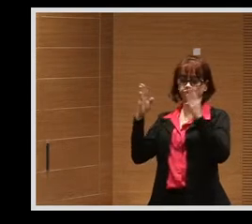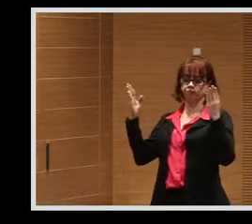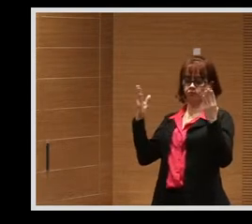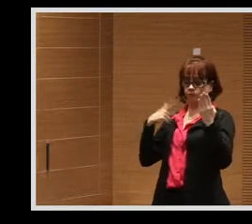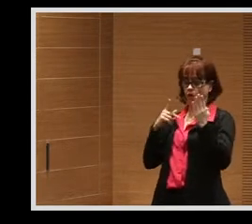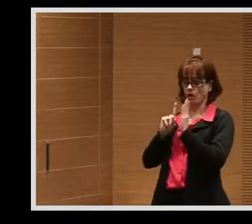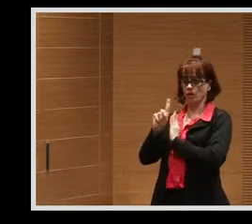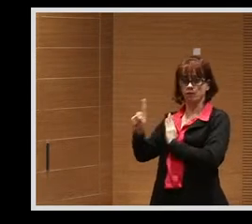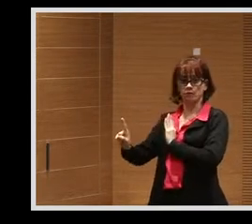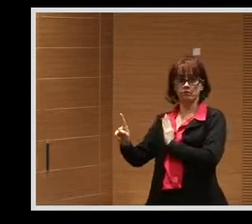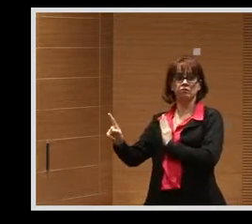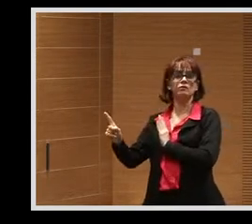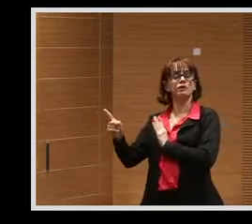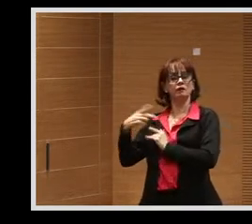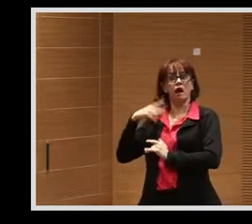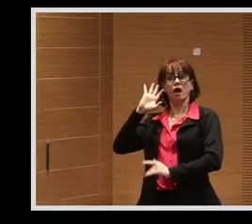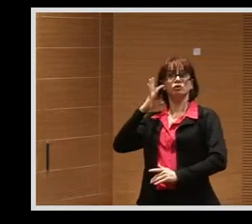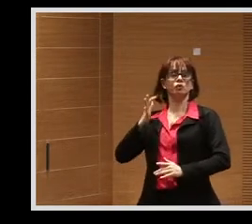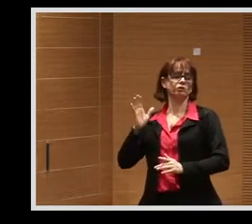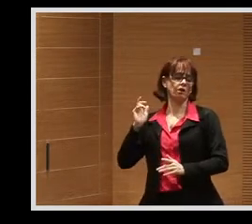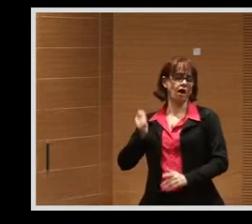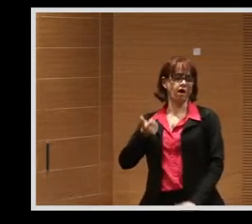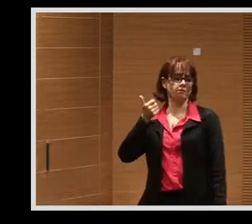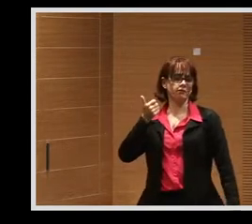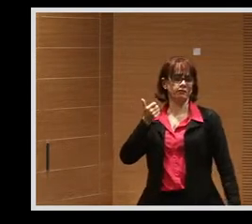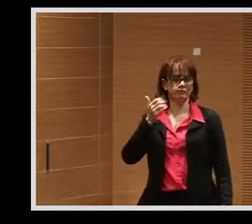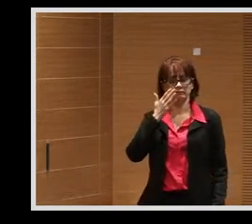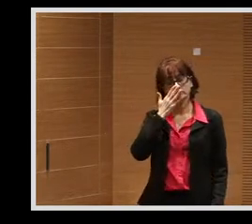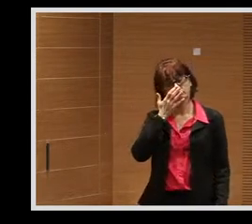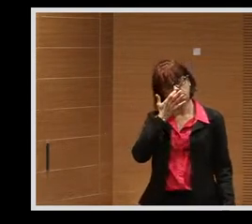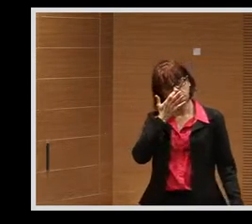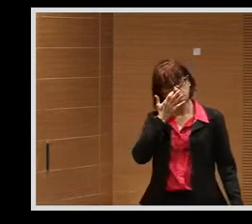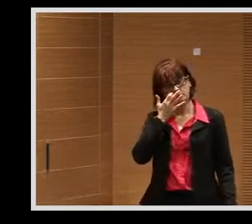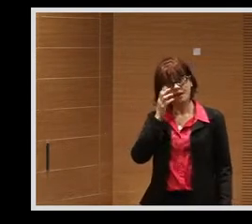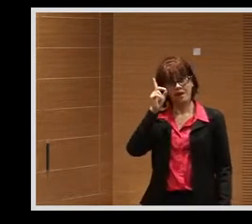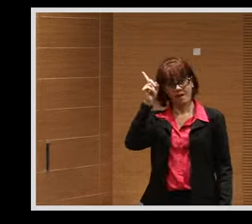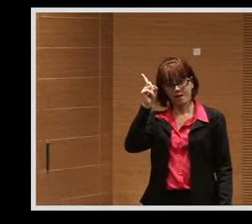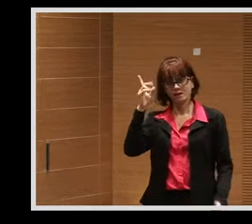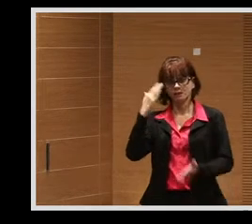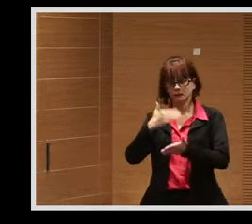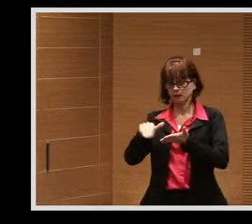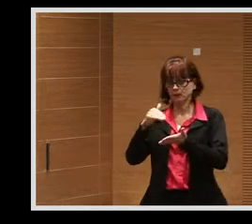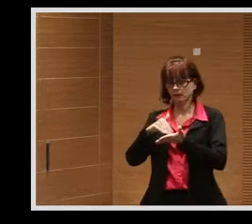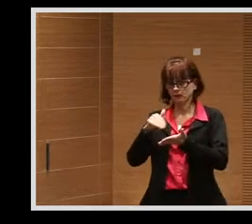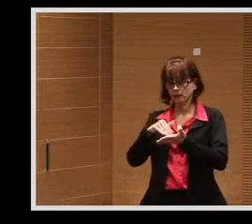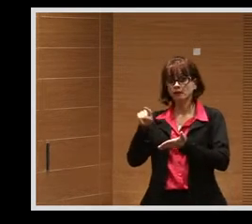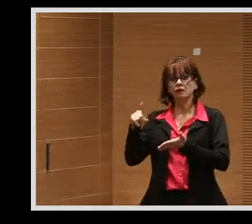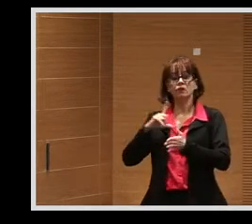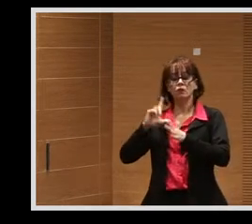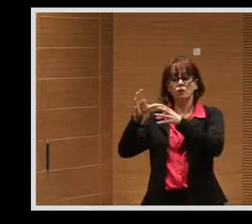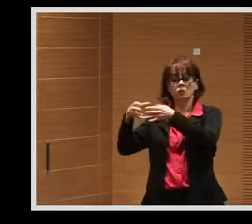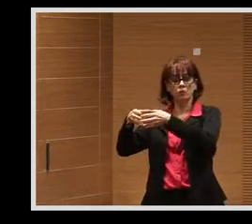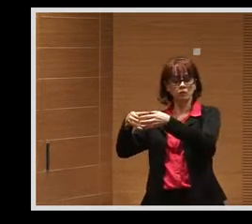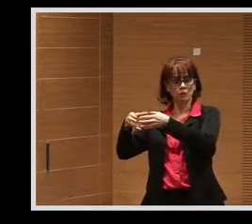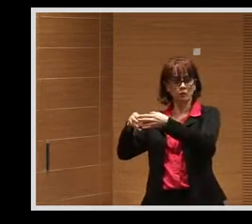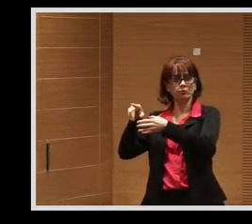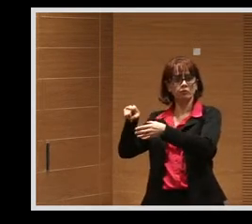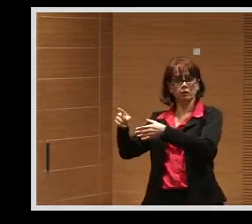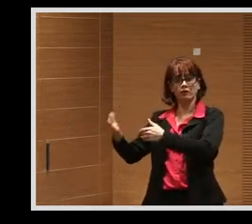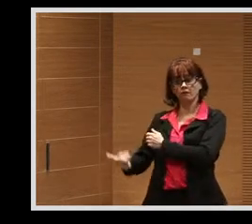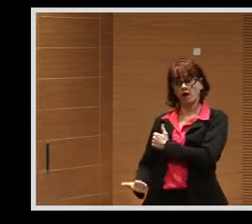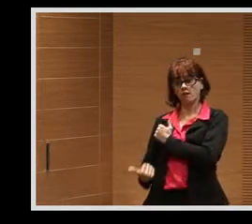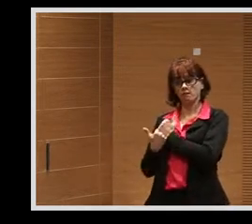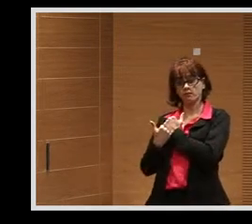sim, essa parceria, esse suporte, né, para ajudar os professores no encontro com esse estranhamento, no encontro com